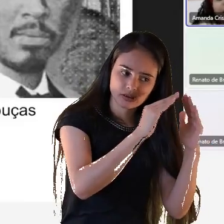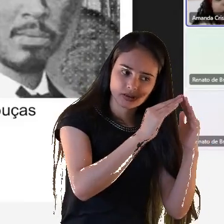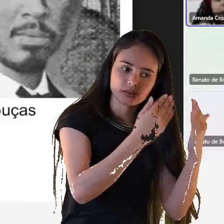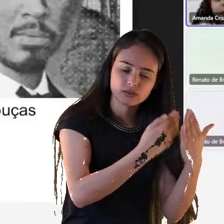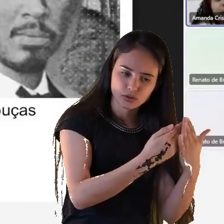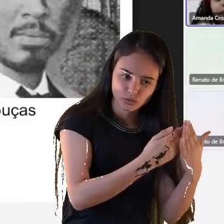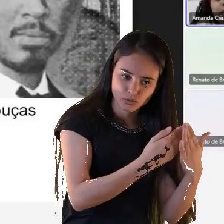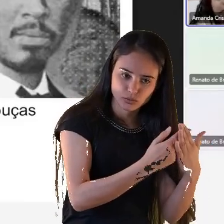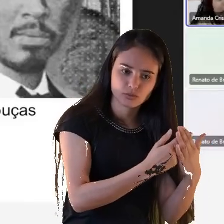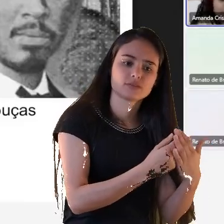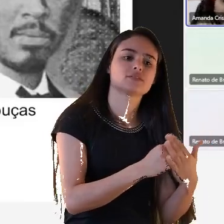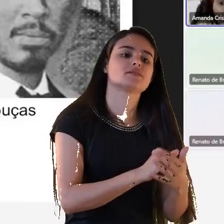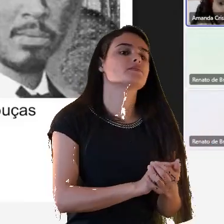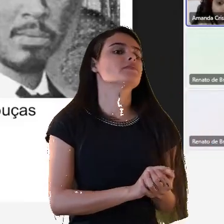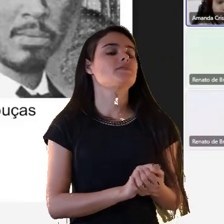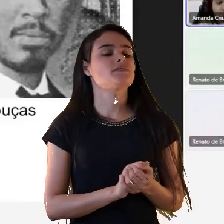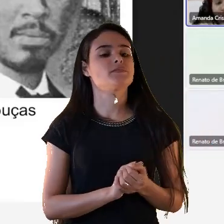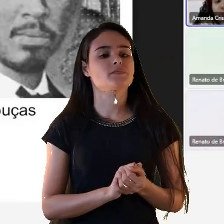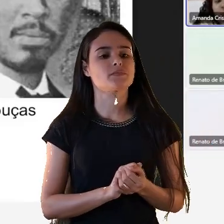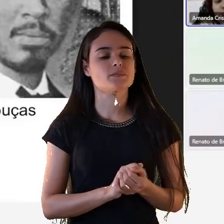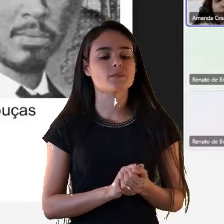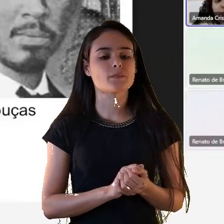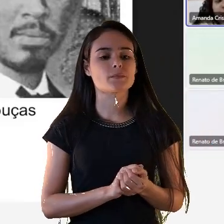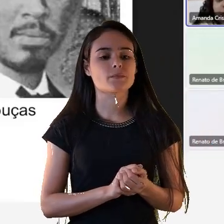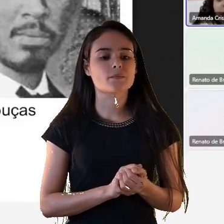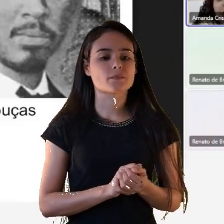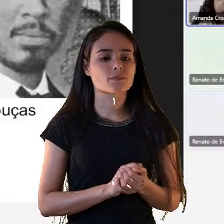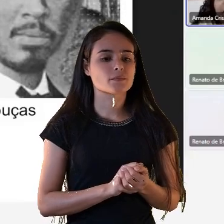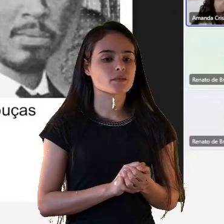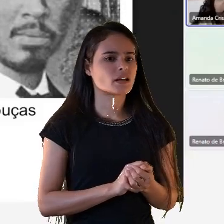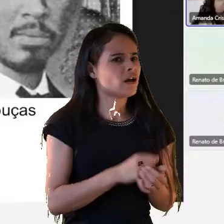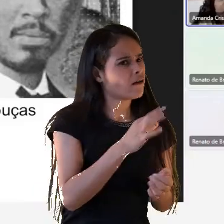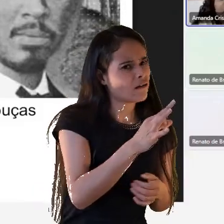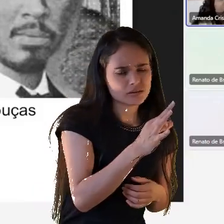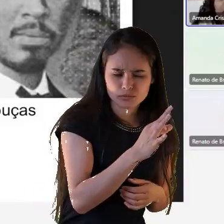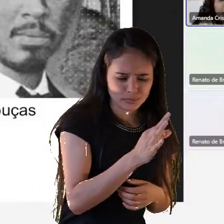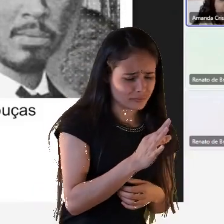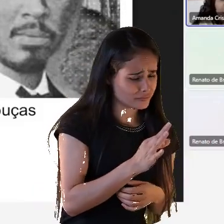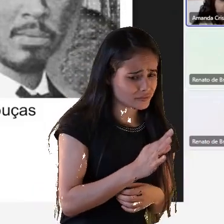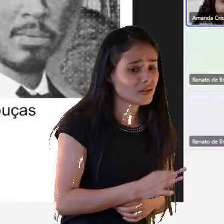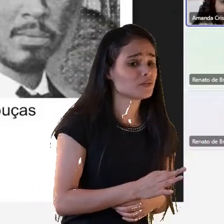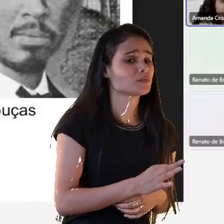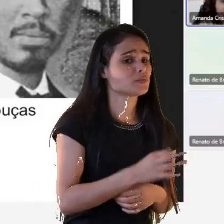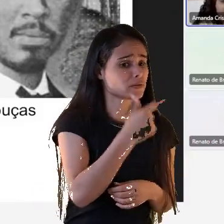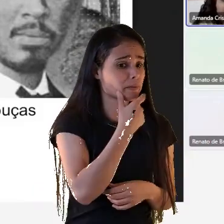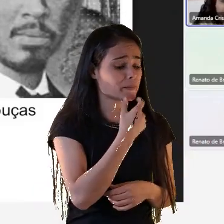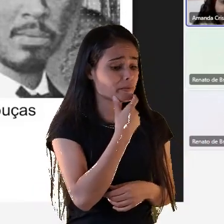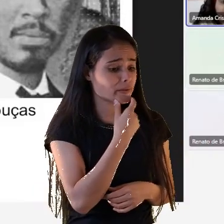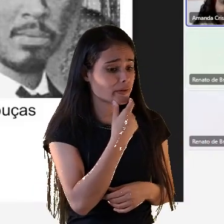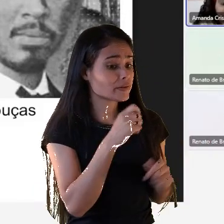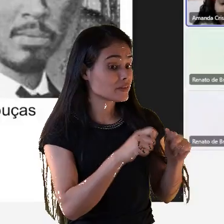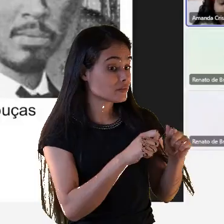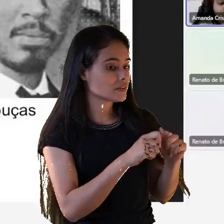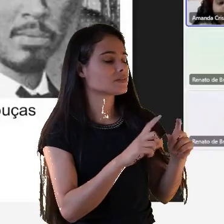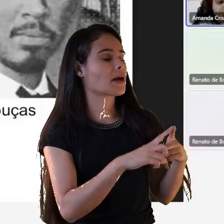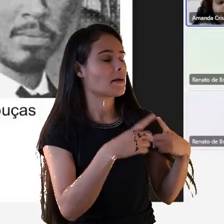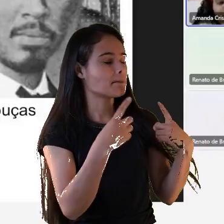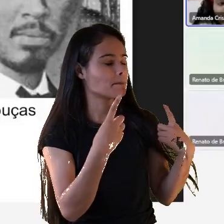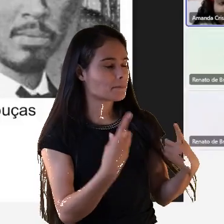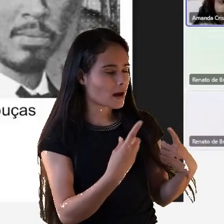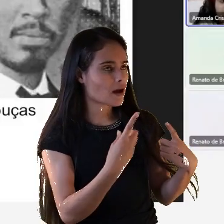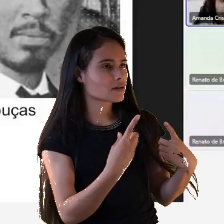casa do estudante, a gente não tem assim a certeza absoluta que foi ela que fez, mas existem grandes indícios de que foi ela que assinou